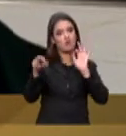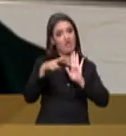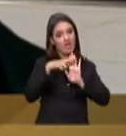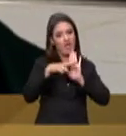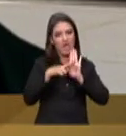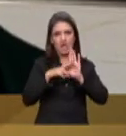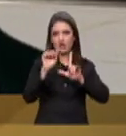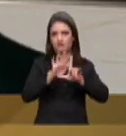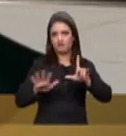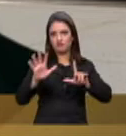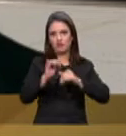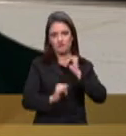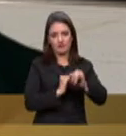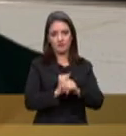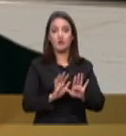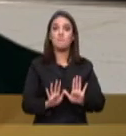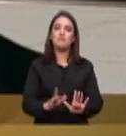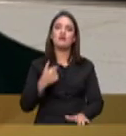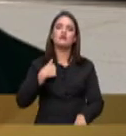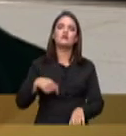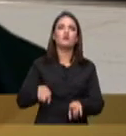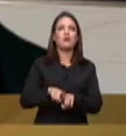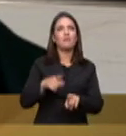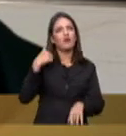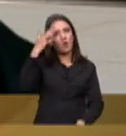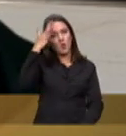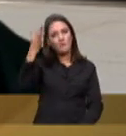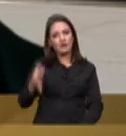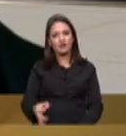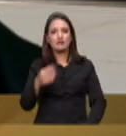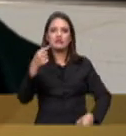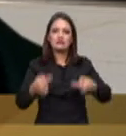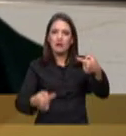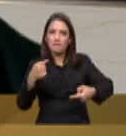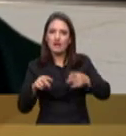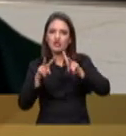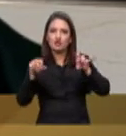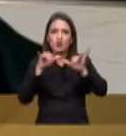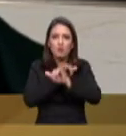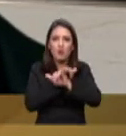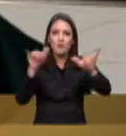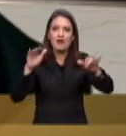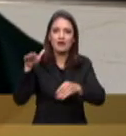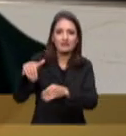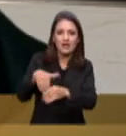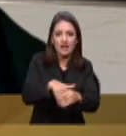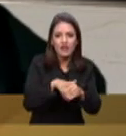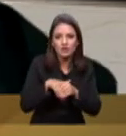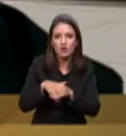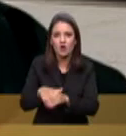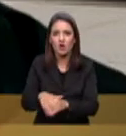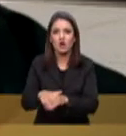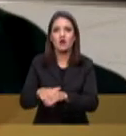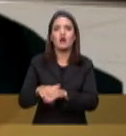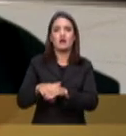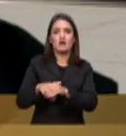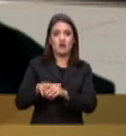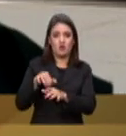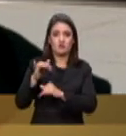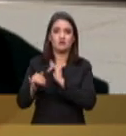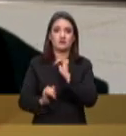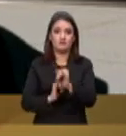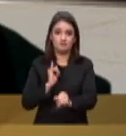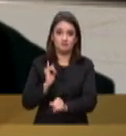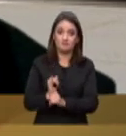lado, compreendo que o debate relativo à veiculação de propaganda eleitoral no contexto dos meios de comunicação social